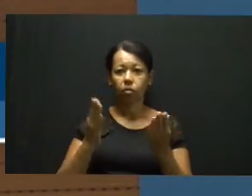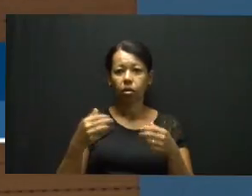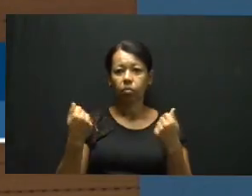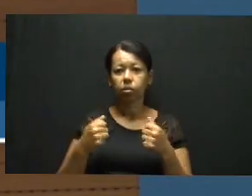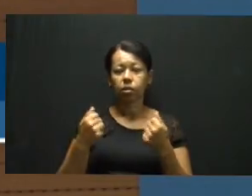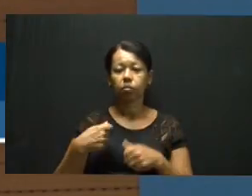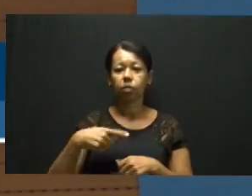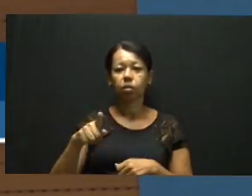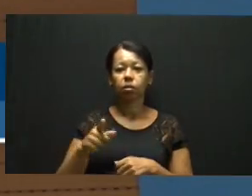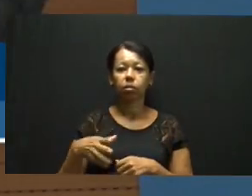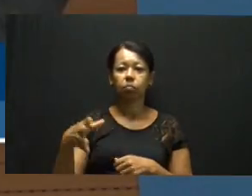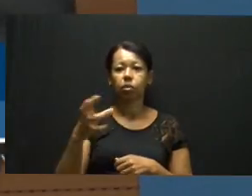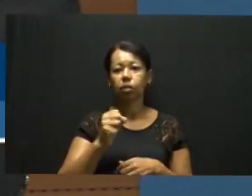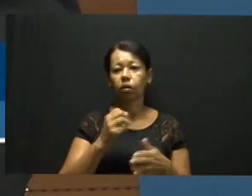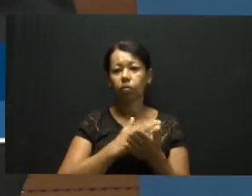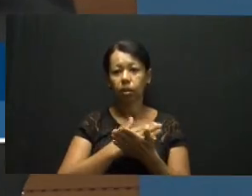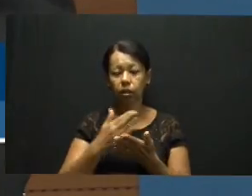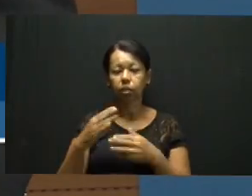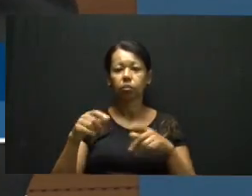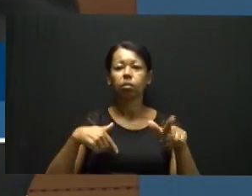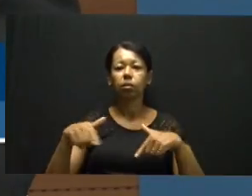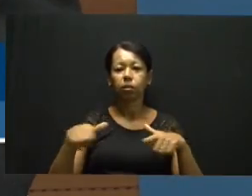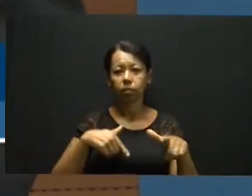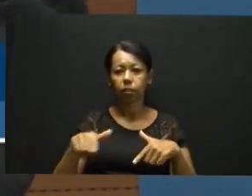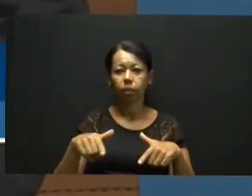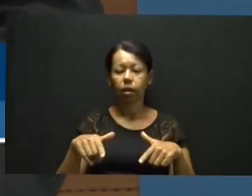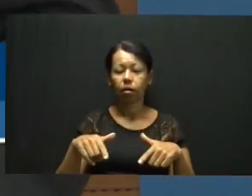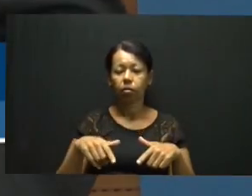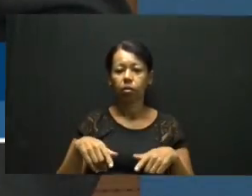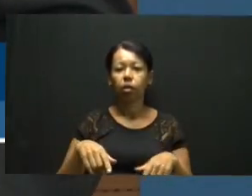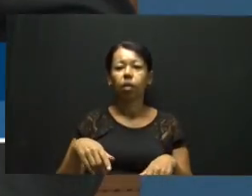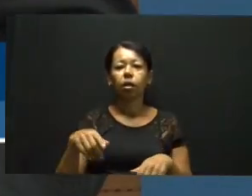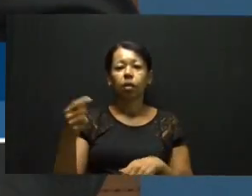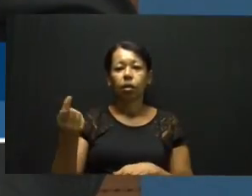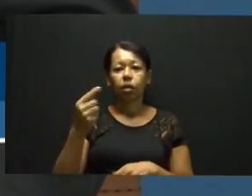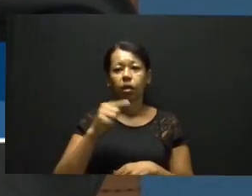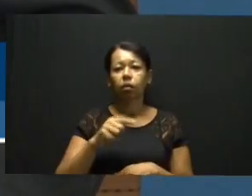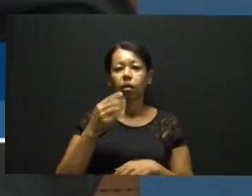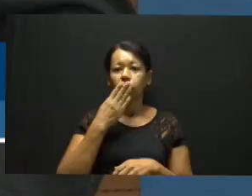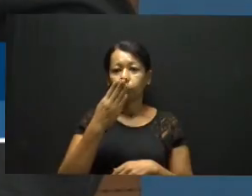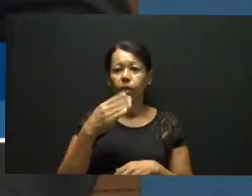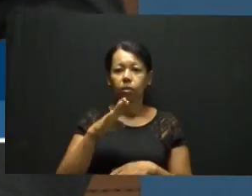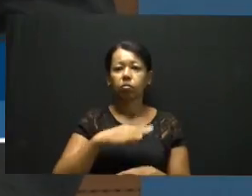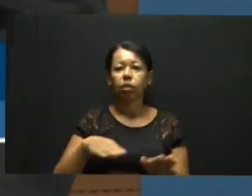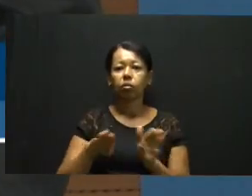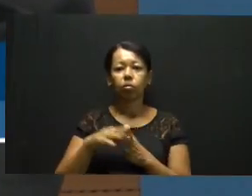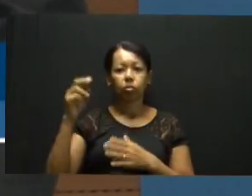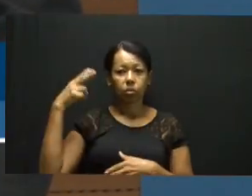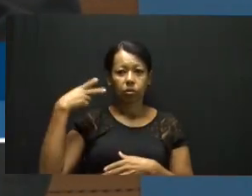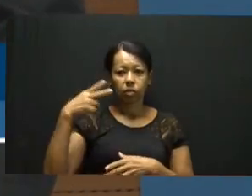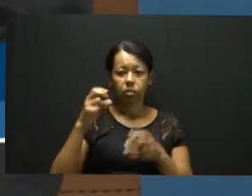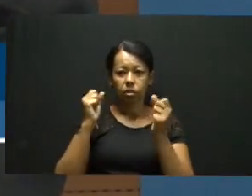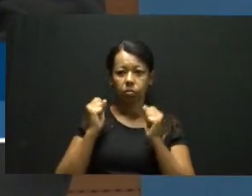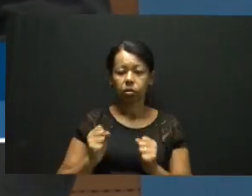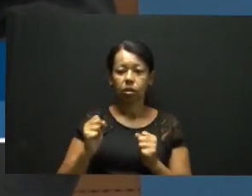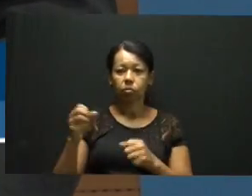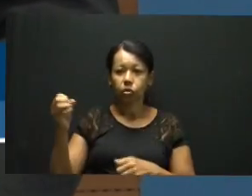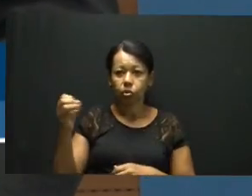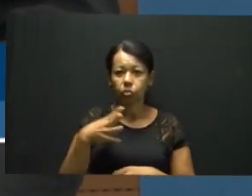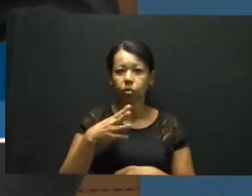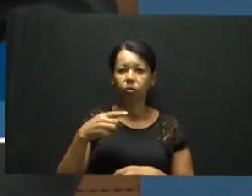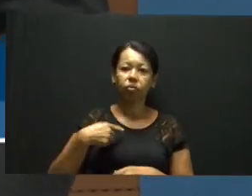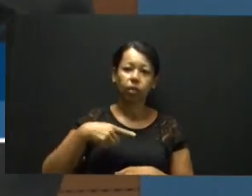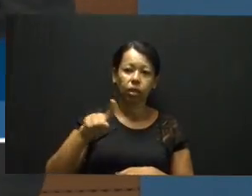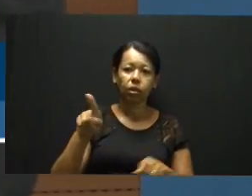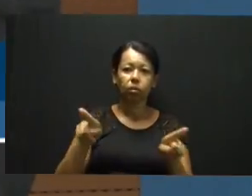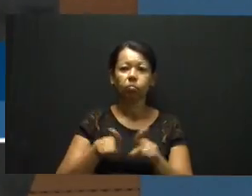buscar o início desse trabalho, vereador. E eu faço aqui, conclamo a todos os vereadores, que nós possamos de novo fazer a via cruz